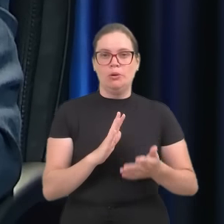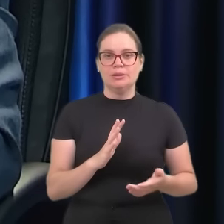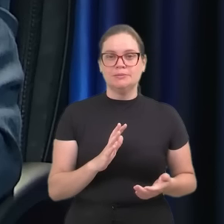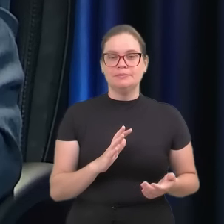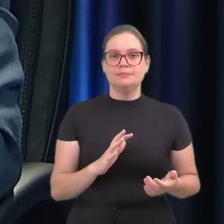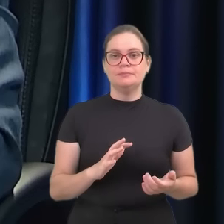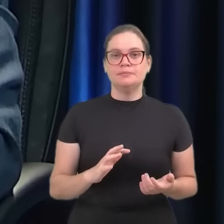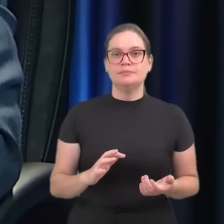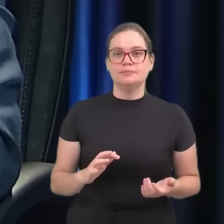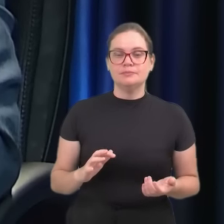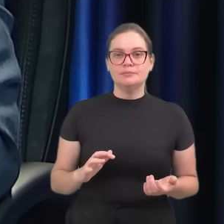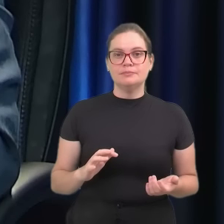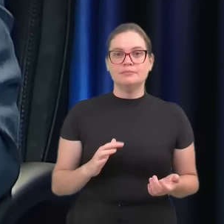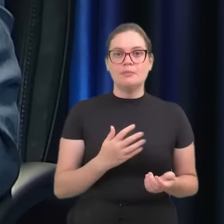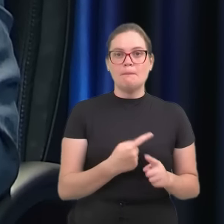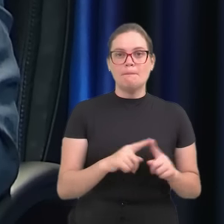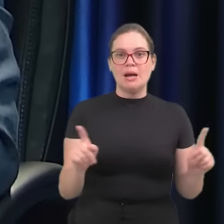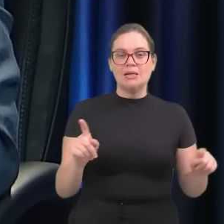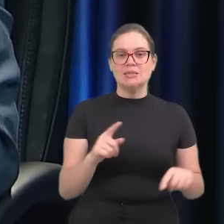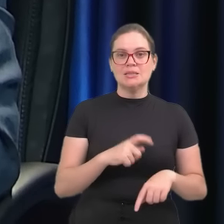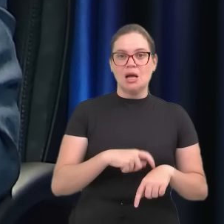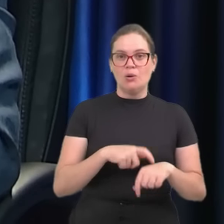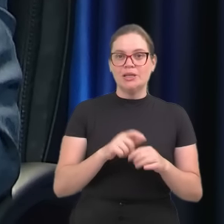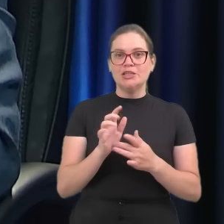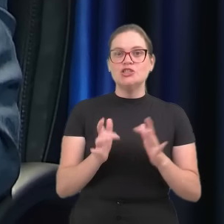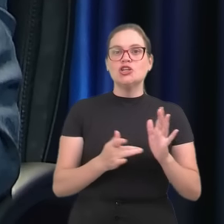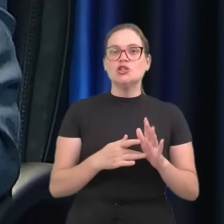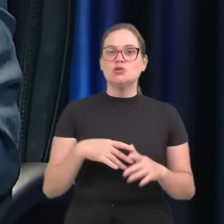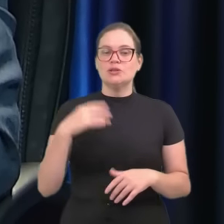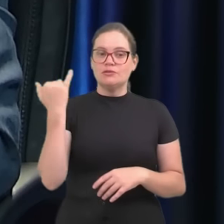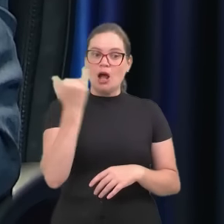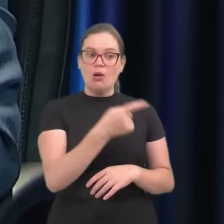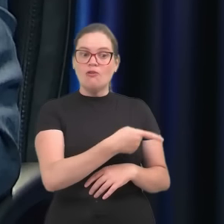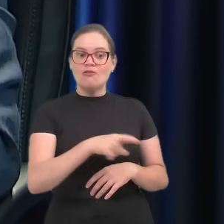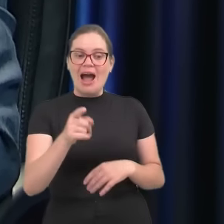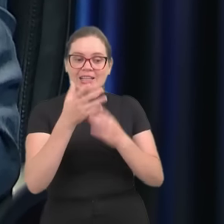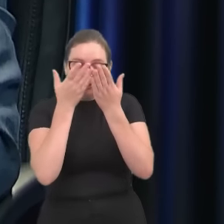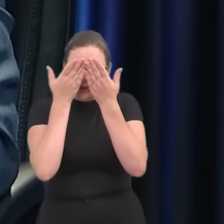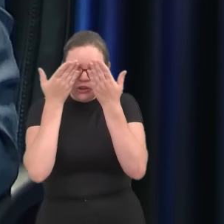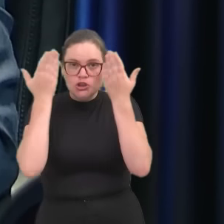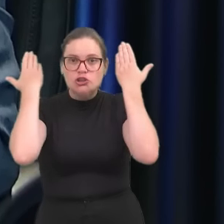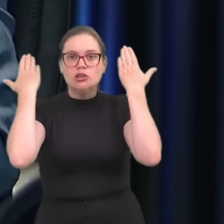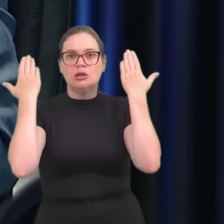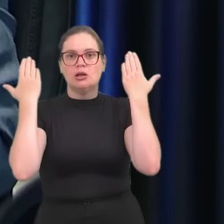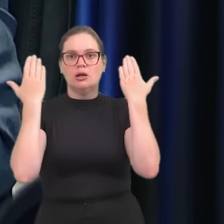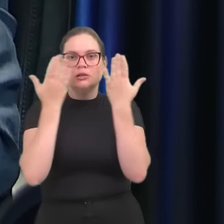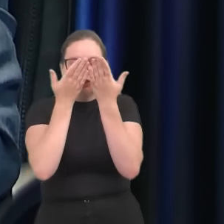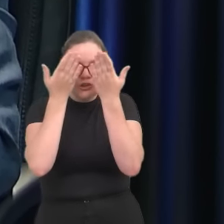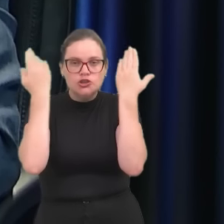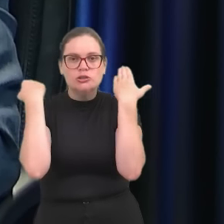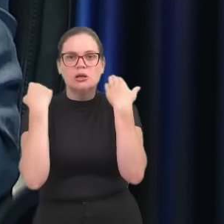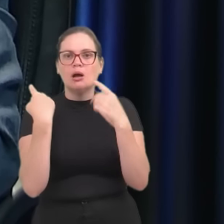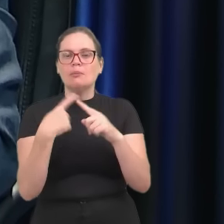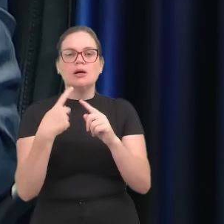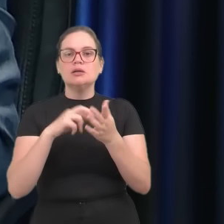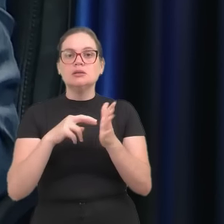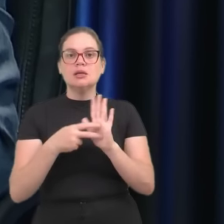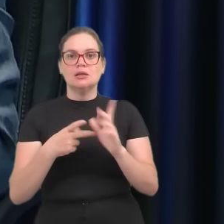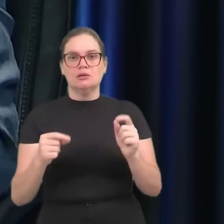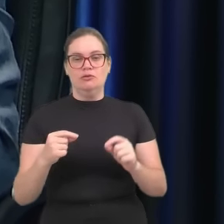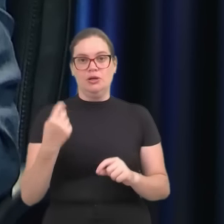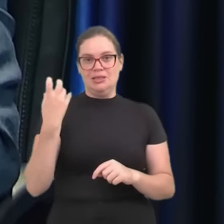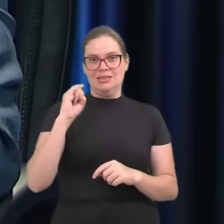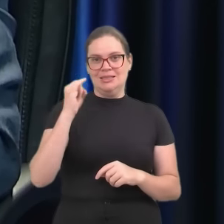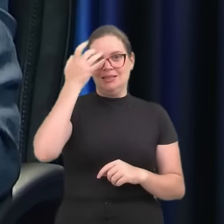cegueira ali. Mas quando Jesus mandou tirar aquele barro, Jesus mostra o seguinte, que depois que ele